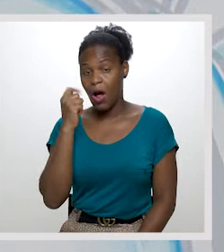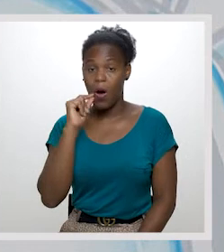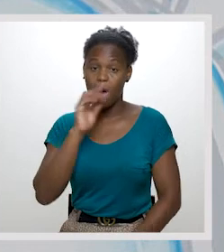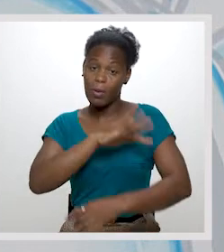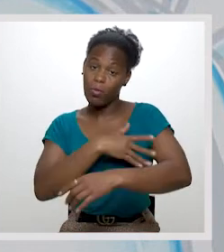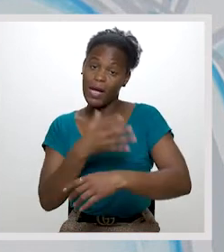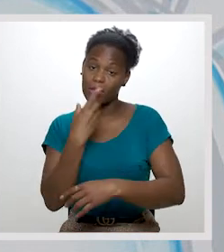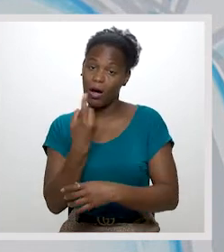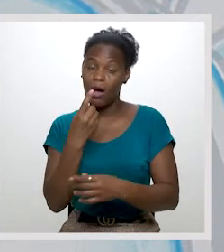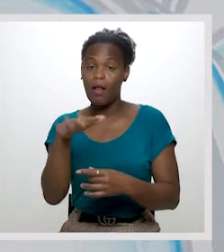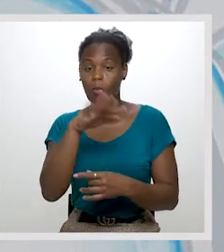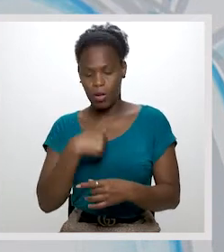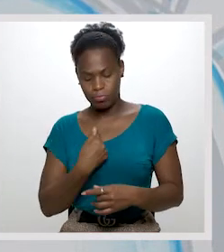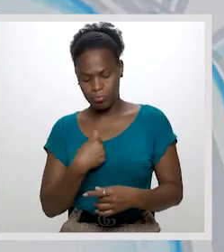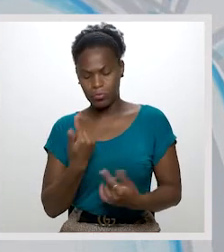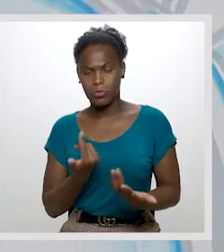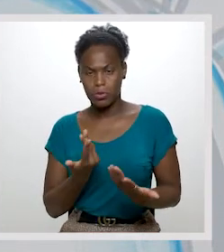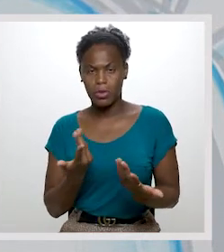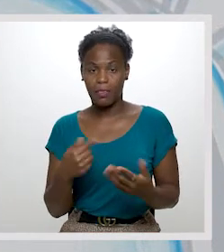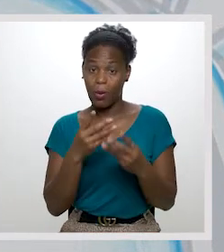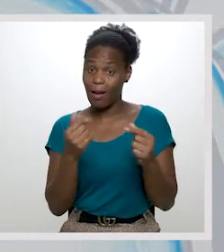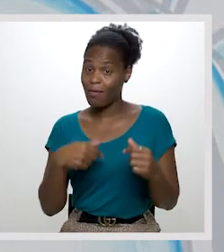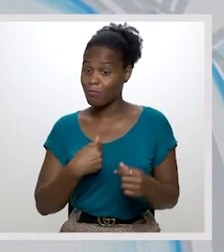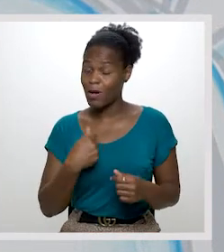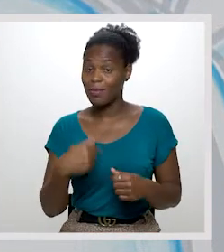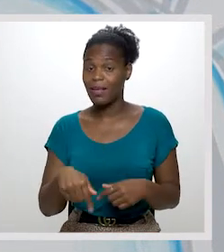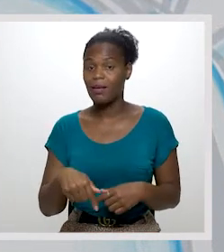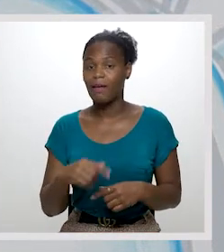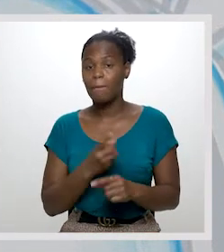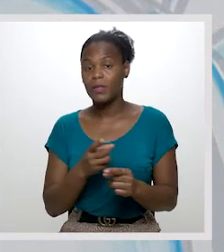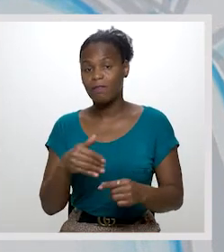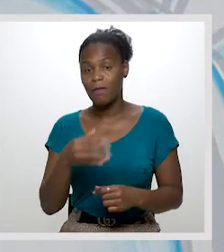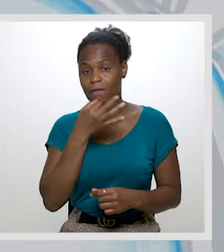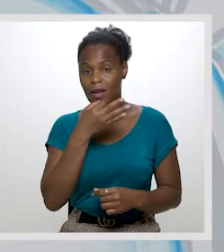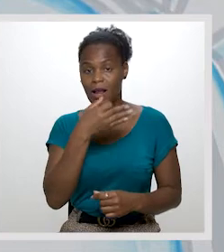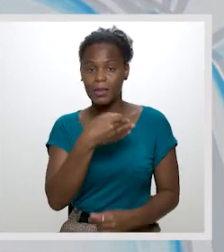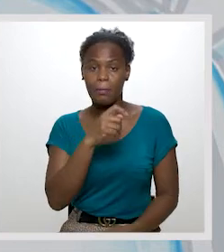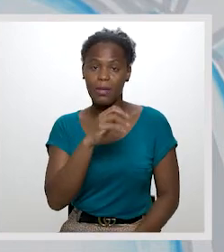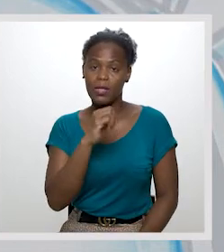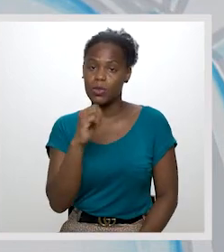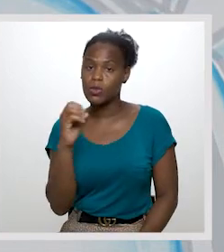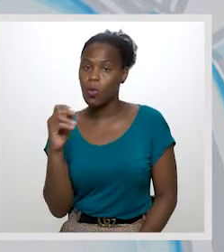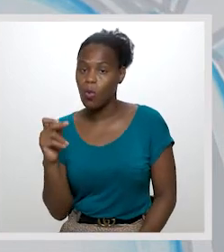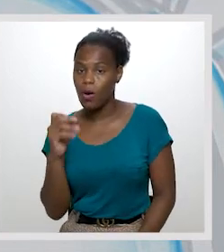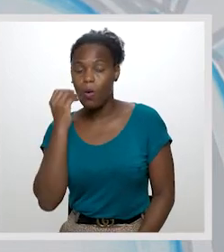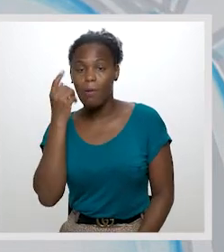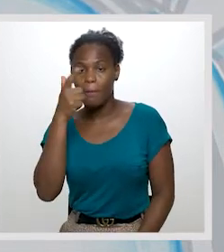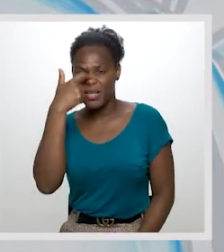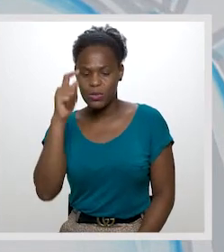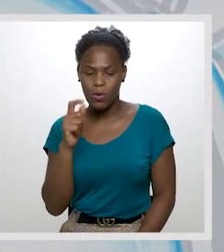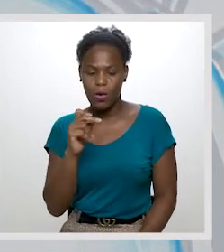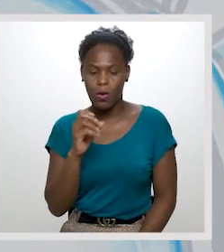um poeta por si só, com qualidades próprias. Por isso vamos falar de Pessoa como